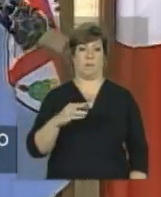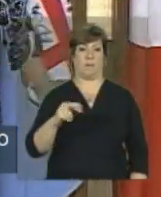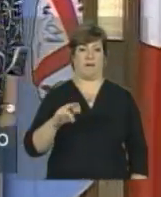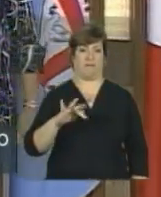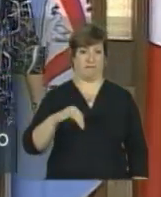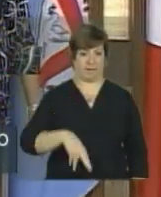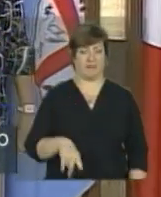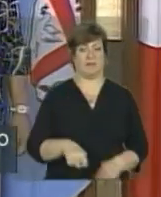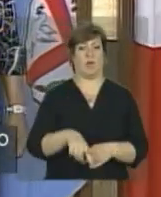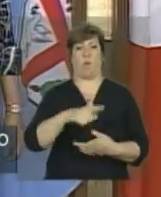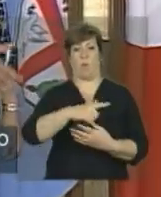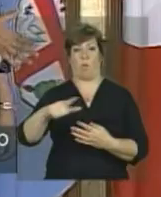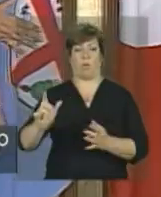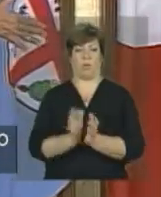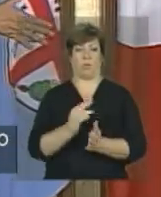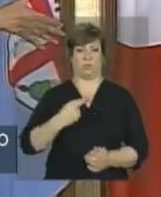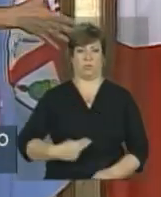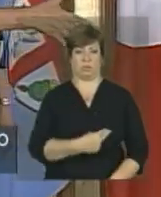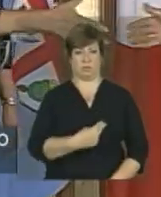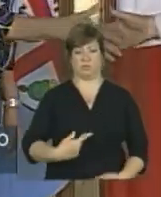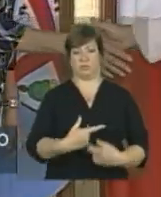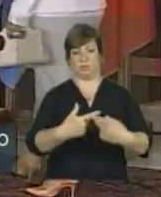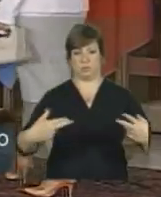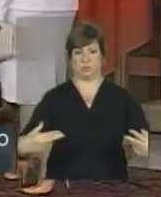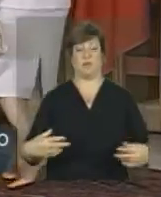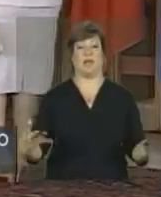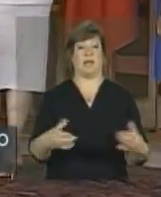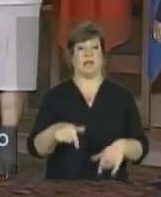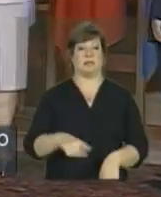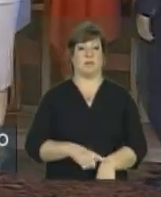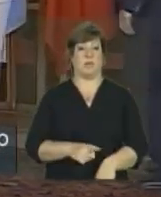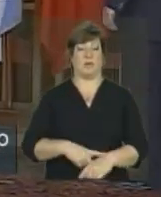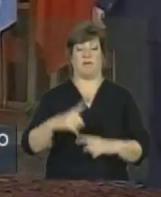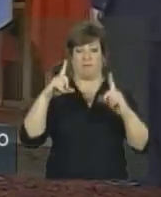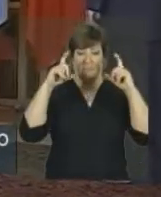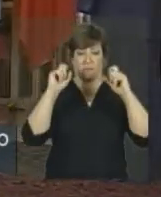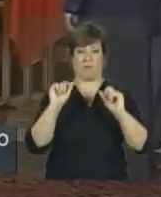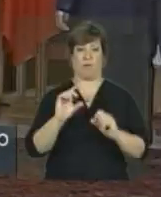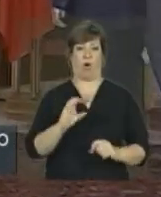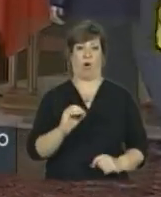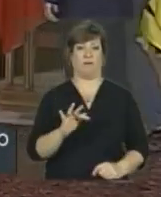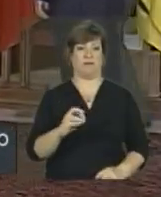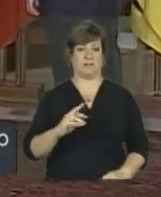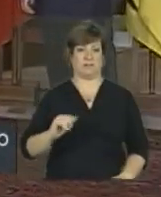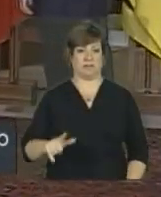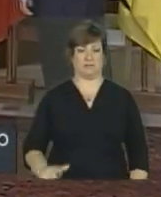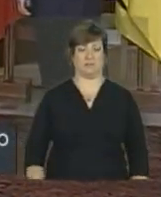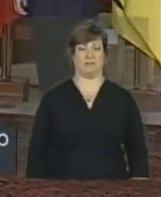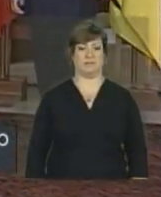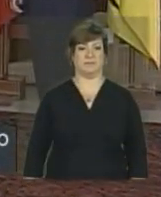Marfim, Sri Lanka e Suécia, entre outros. Este é o momento da foto oficial.